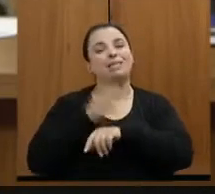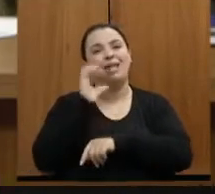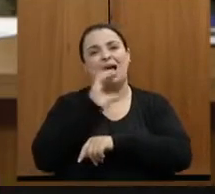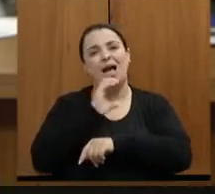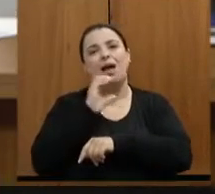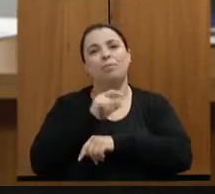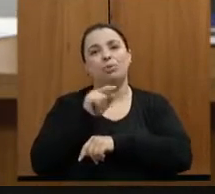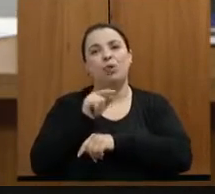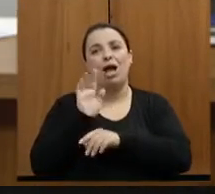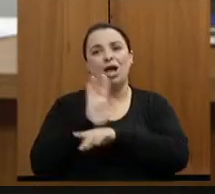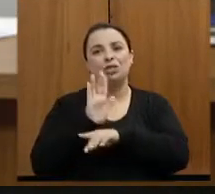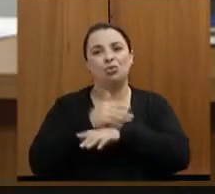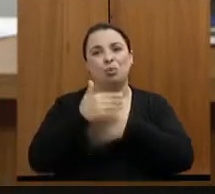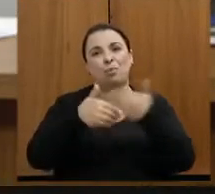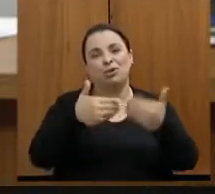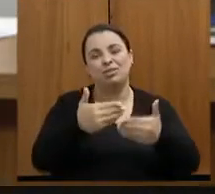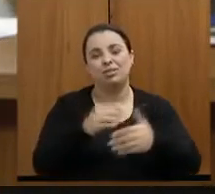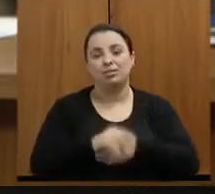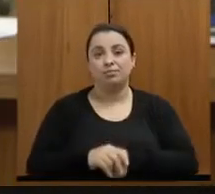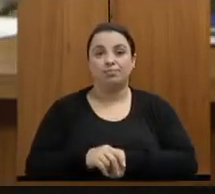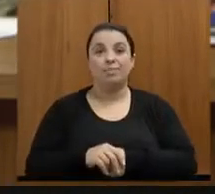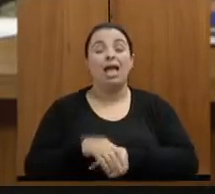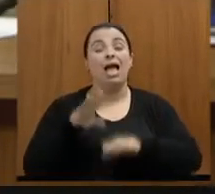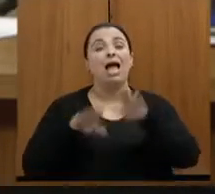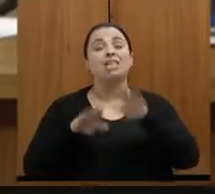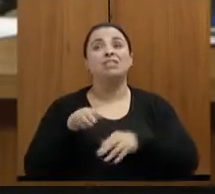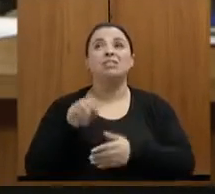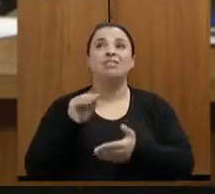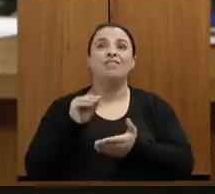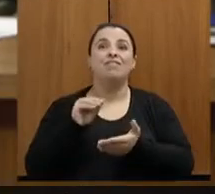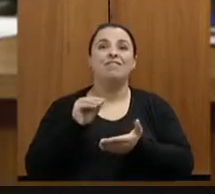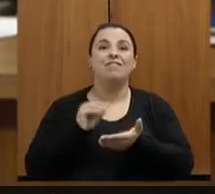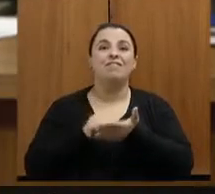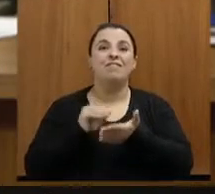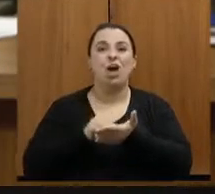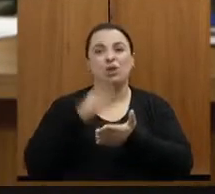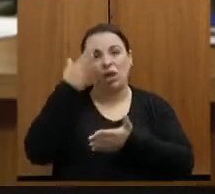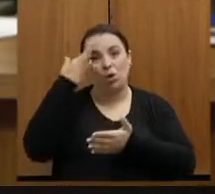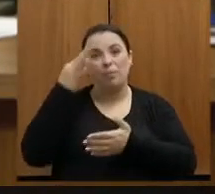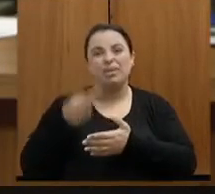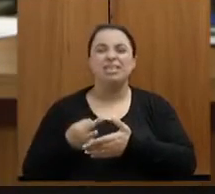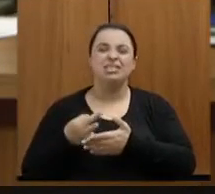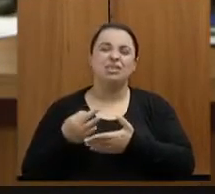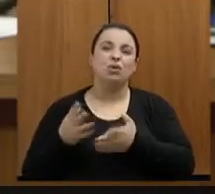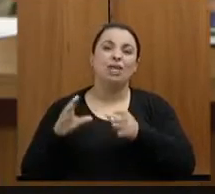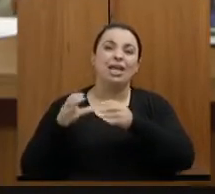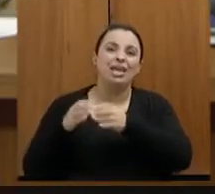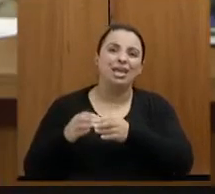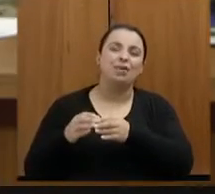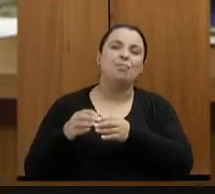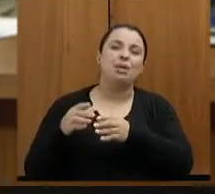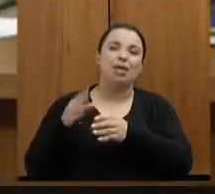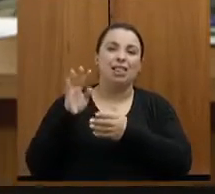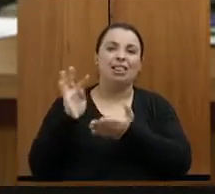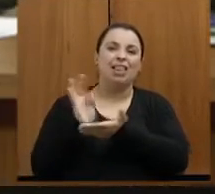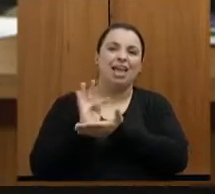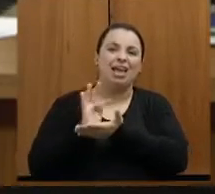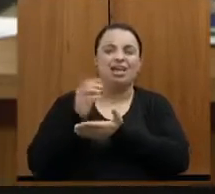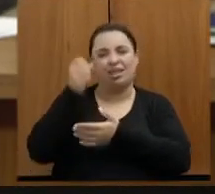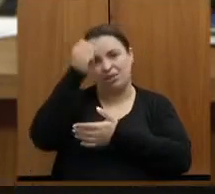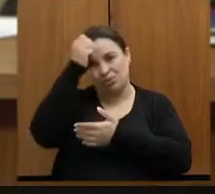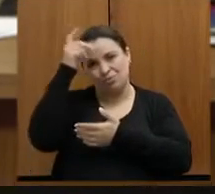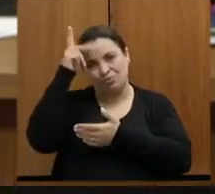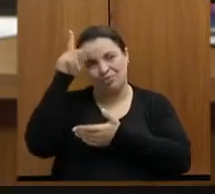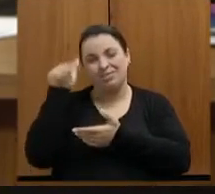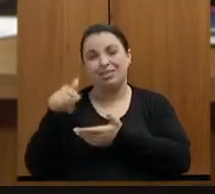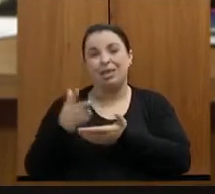Algumas vezes há uma dificuldade de engajamento, até de compreensão da equipe do próprio município. Então, isso também é um desafio que a gente tem que mitigar por meio de